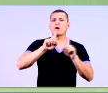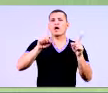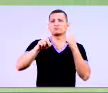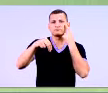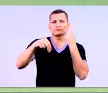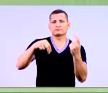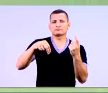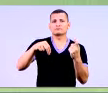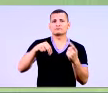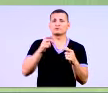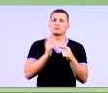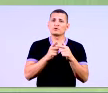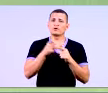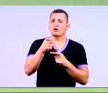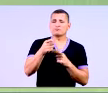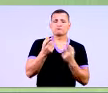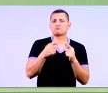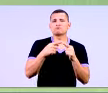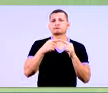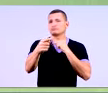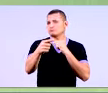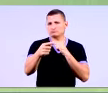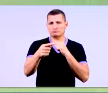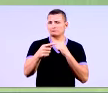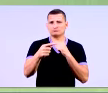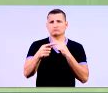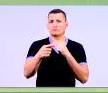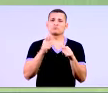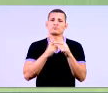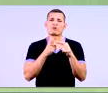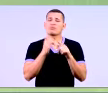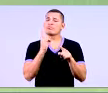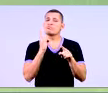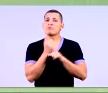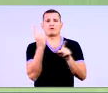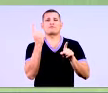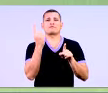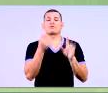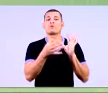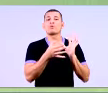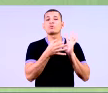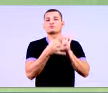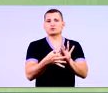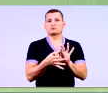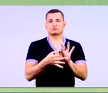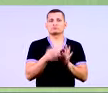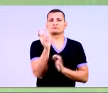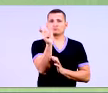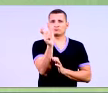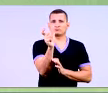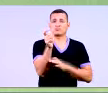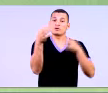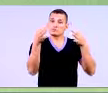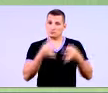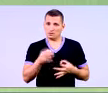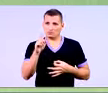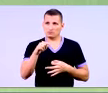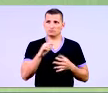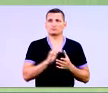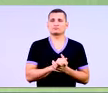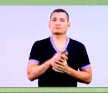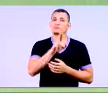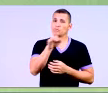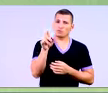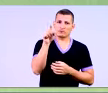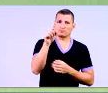porque ele fica inapropriado já que não identifica o contexto da variável o certo seria poderia